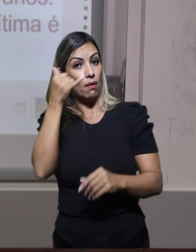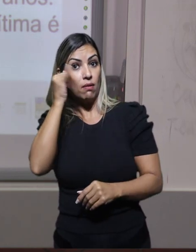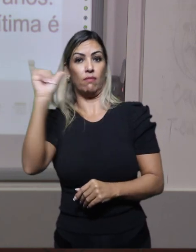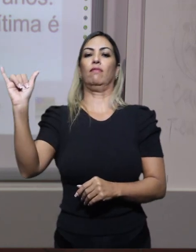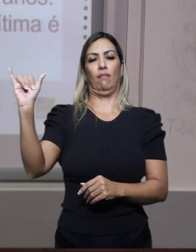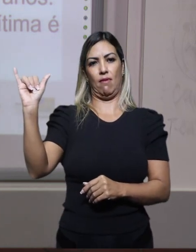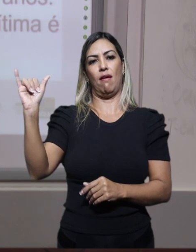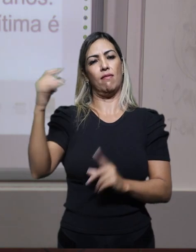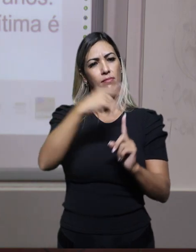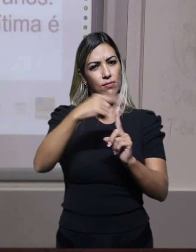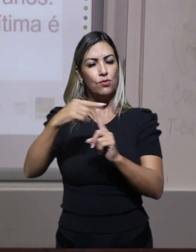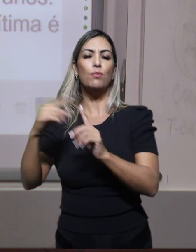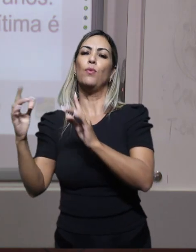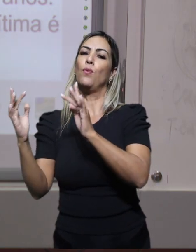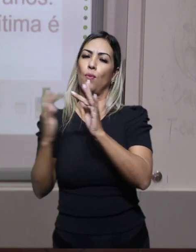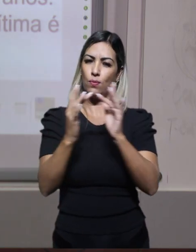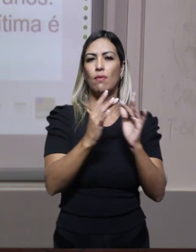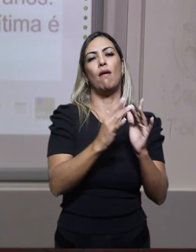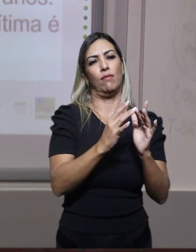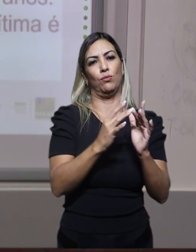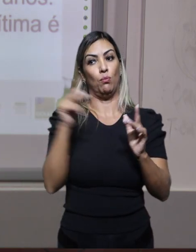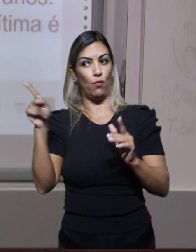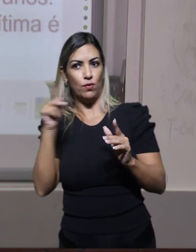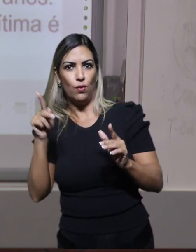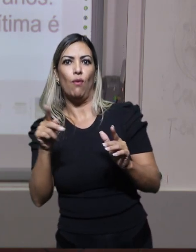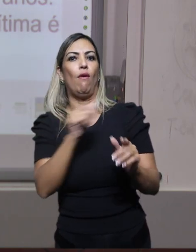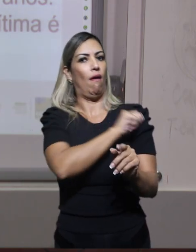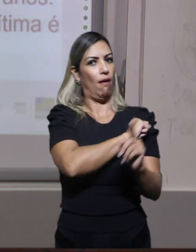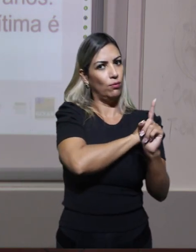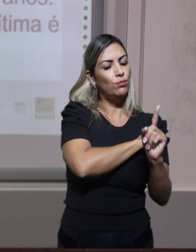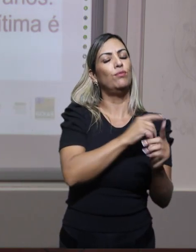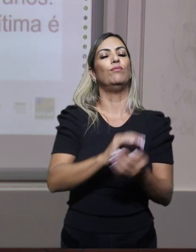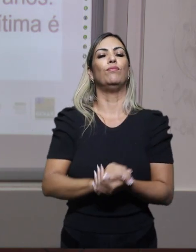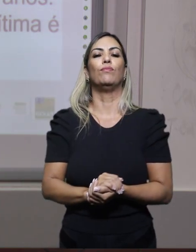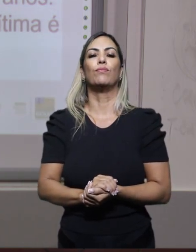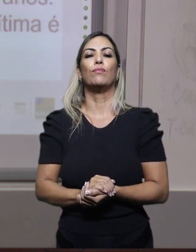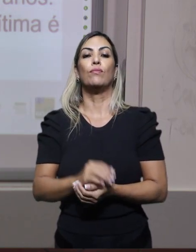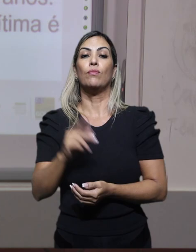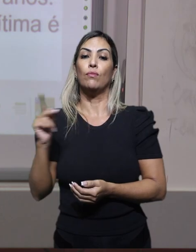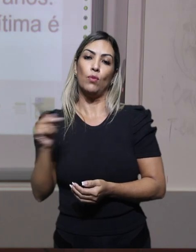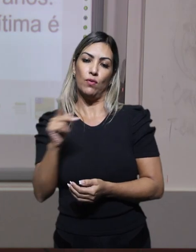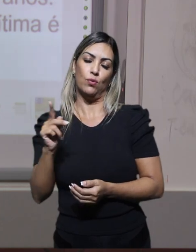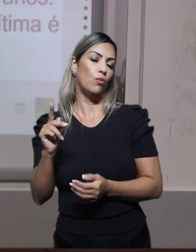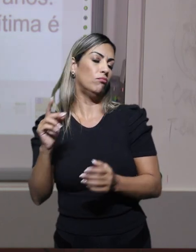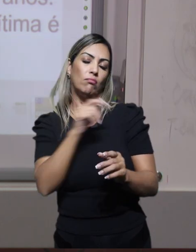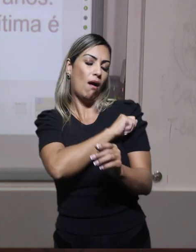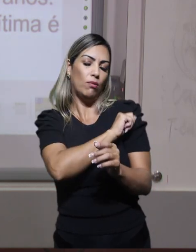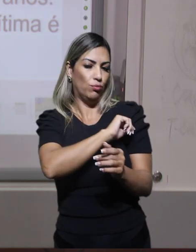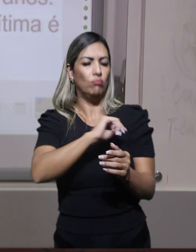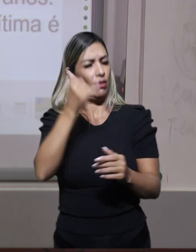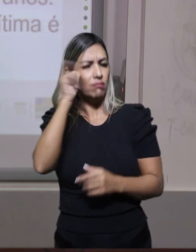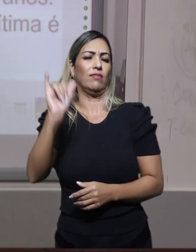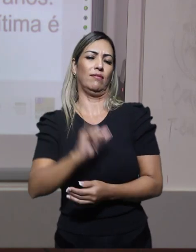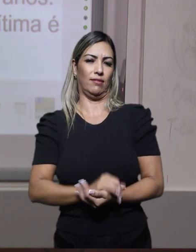ao máximo esse tipo de contato, professor e aluna, professor e aluno.